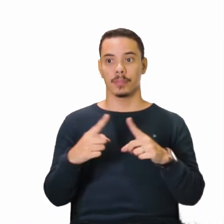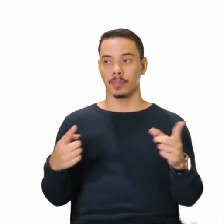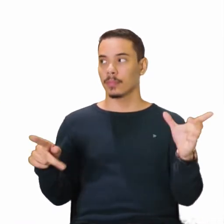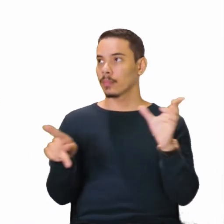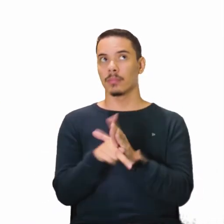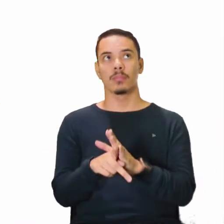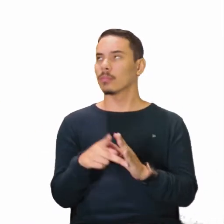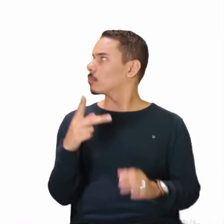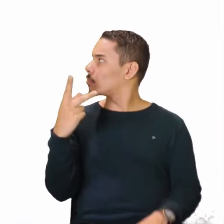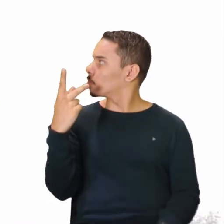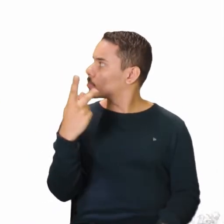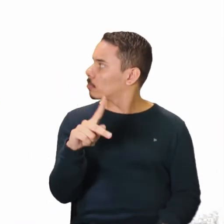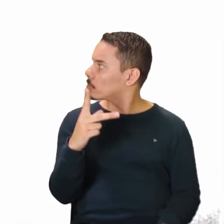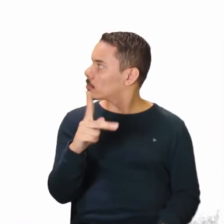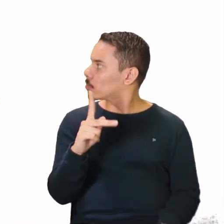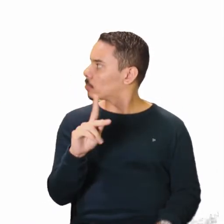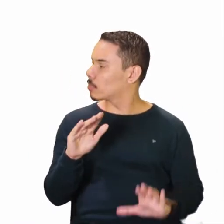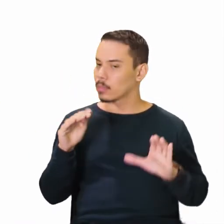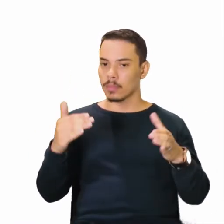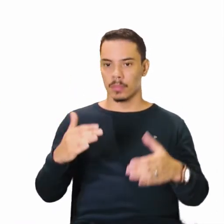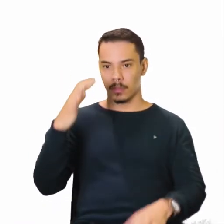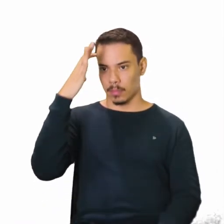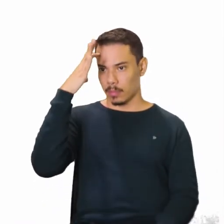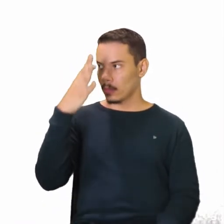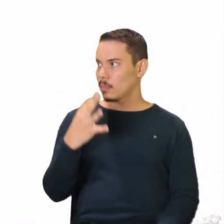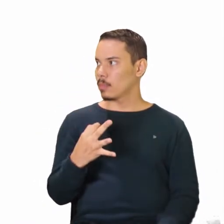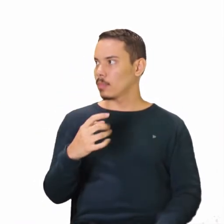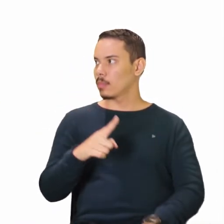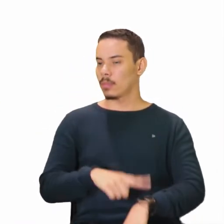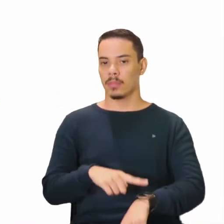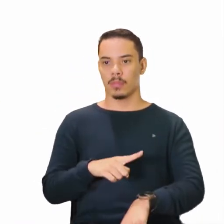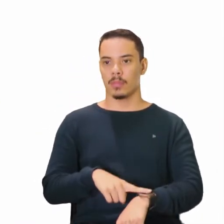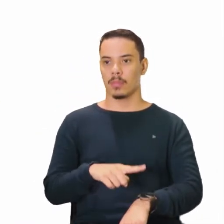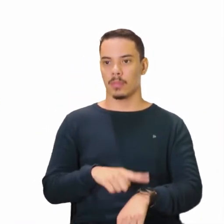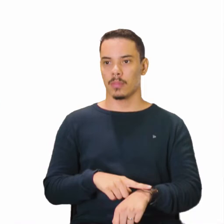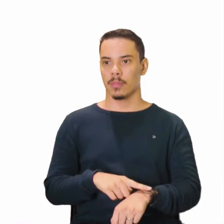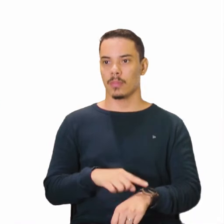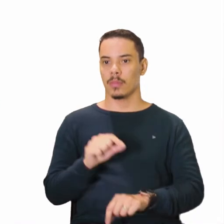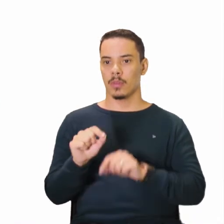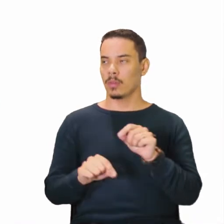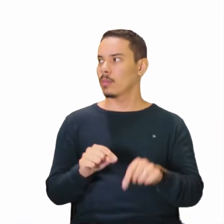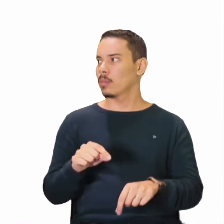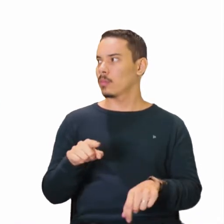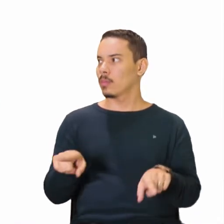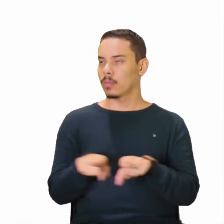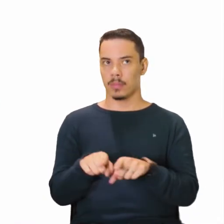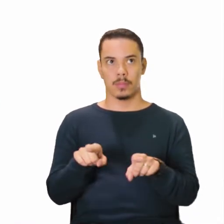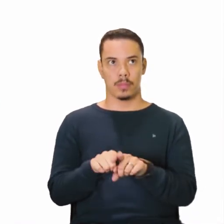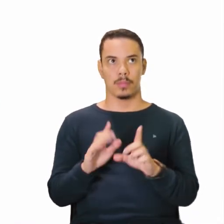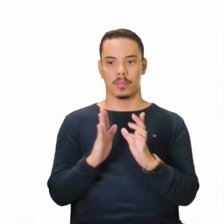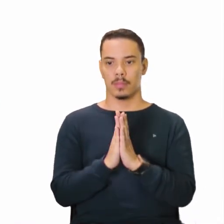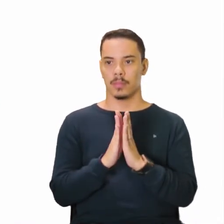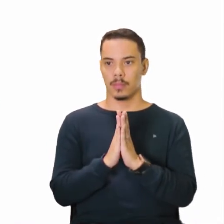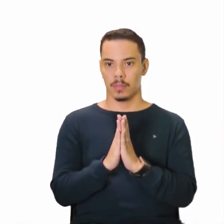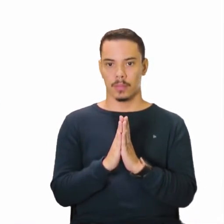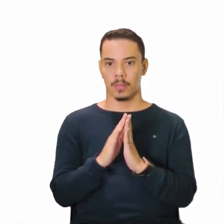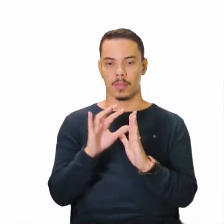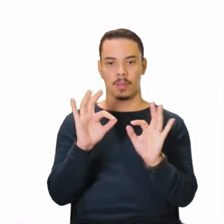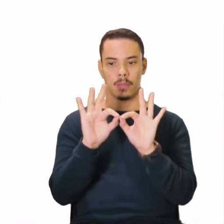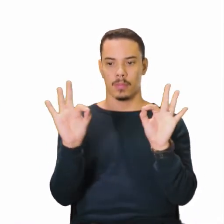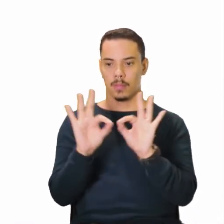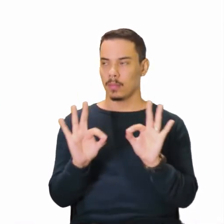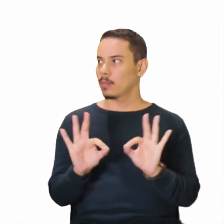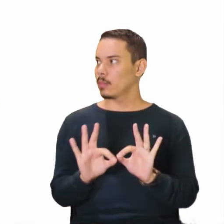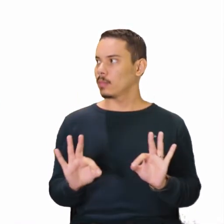focar é entender somente nesse momento que as orações subordinadas, elas